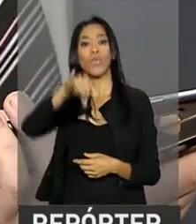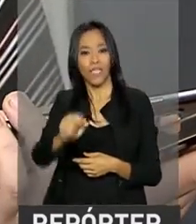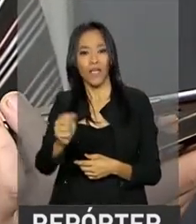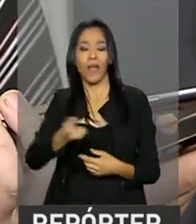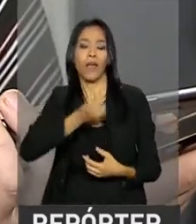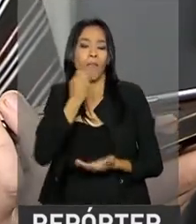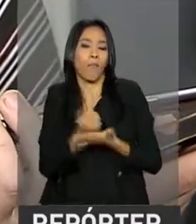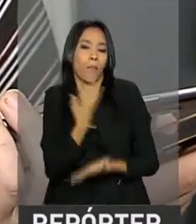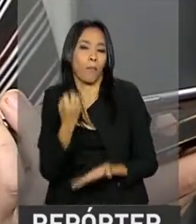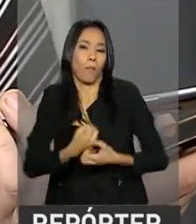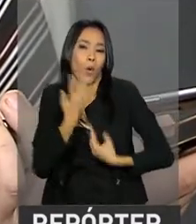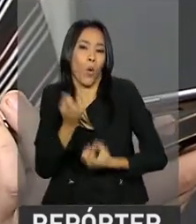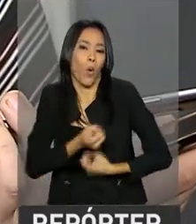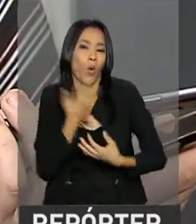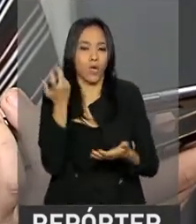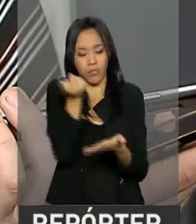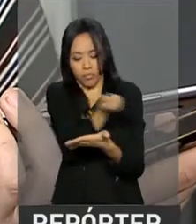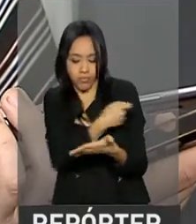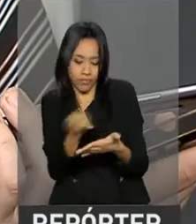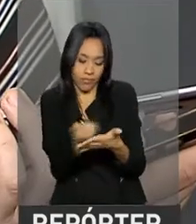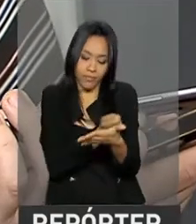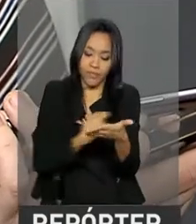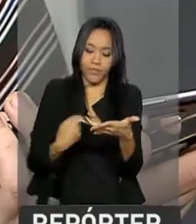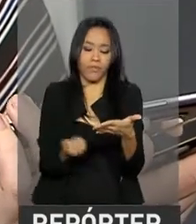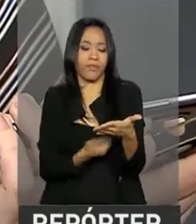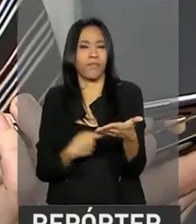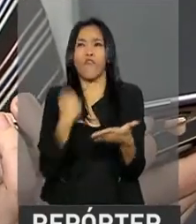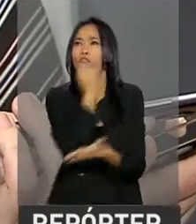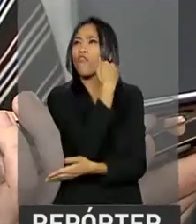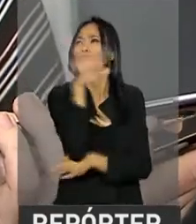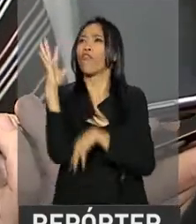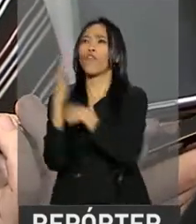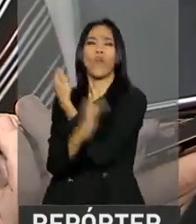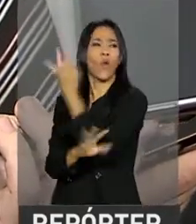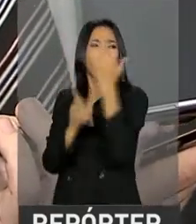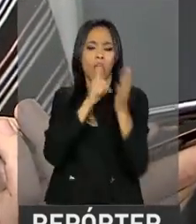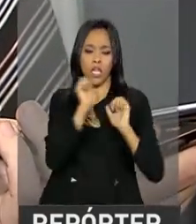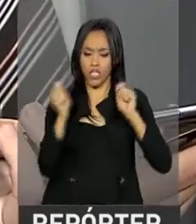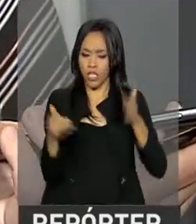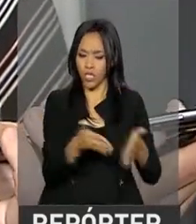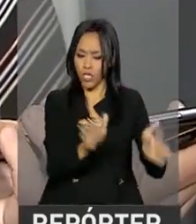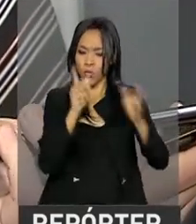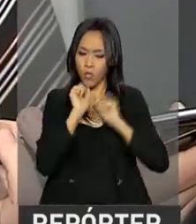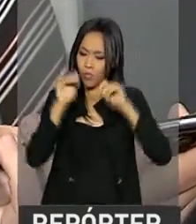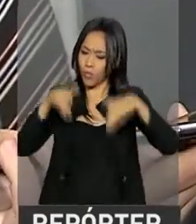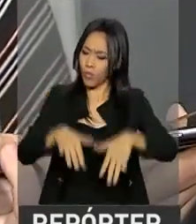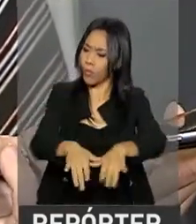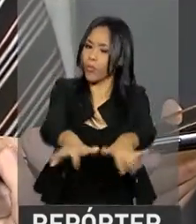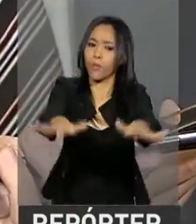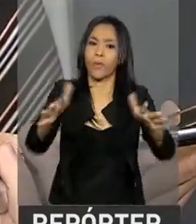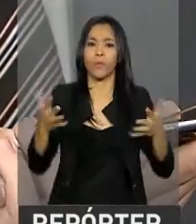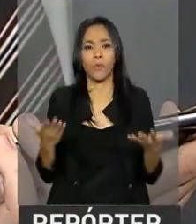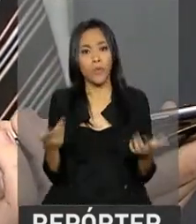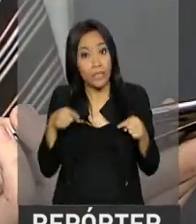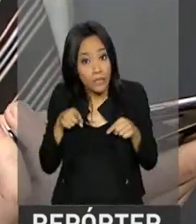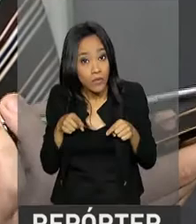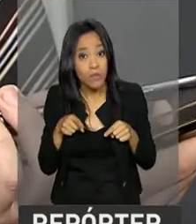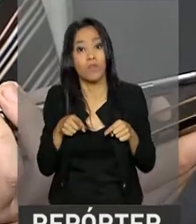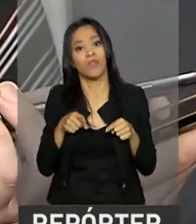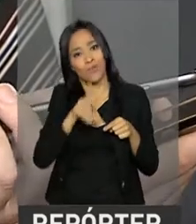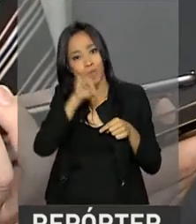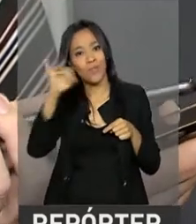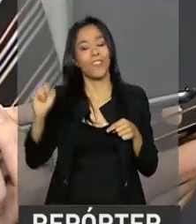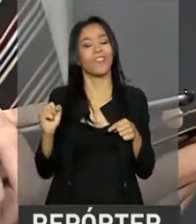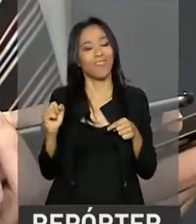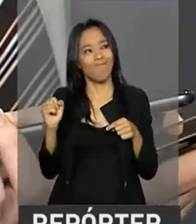pelas suas riquezas pelo seu minério suas florestas e rios etc sem dúvida ela possa um dia ser